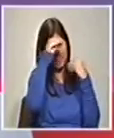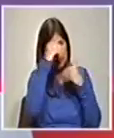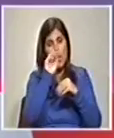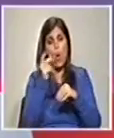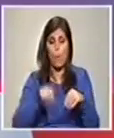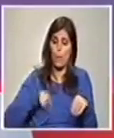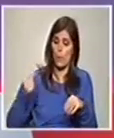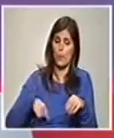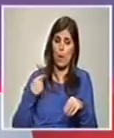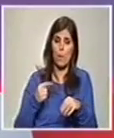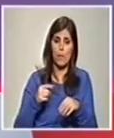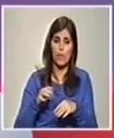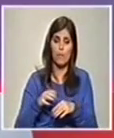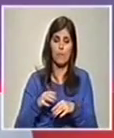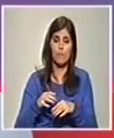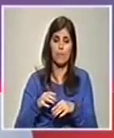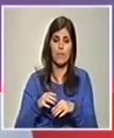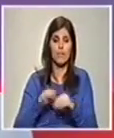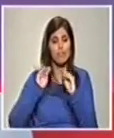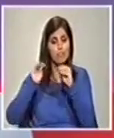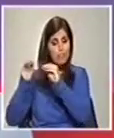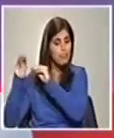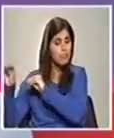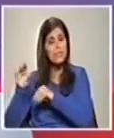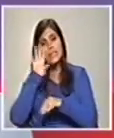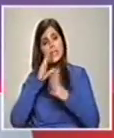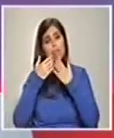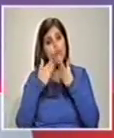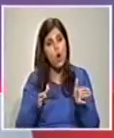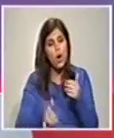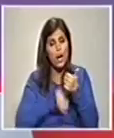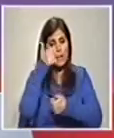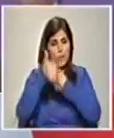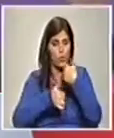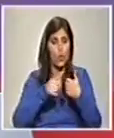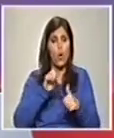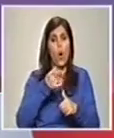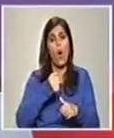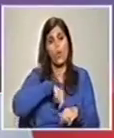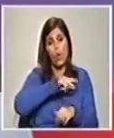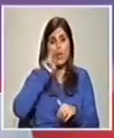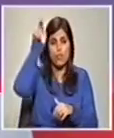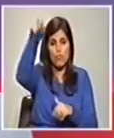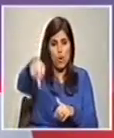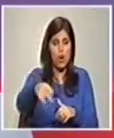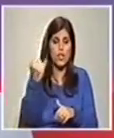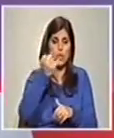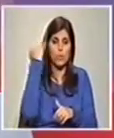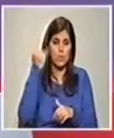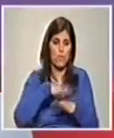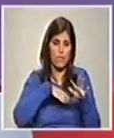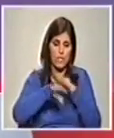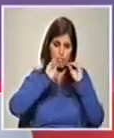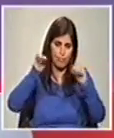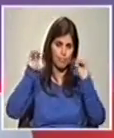nós próprios essa formação a cada momento que se abre uma candidatura, ou estando nós disponíveis para ir para dentro das organizações fazer essa.